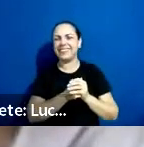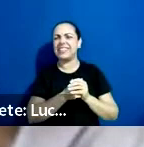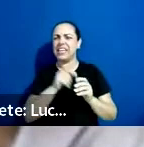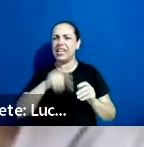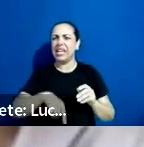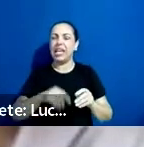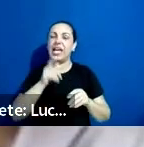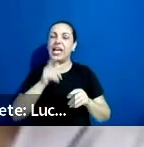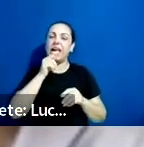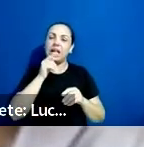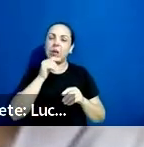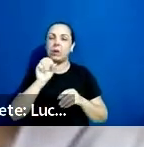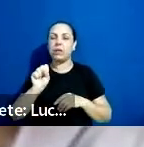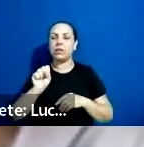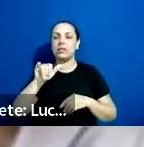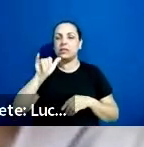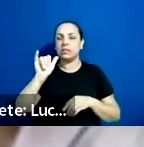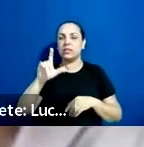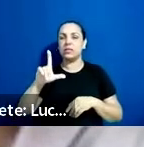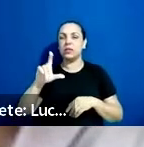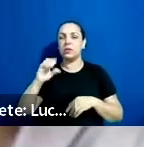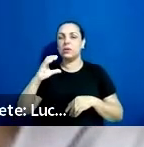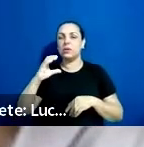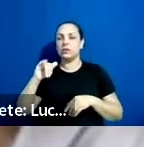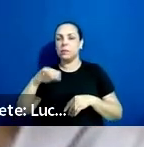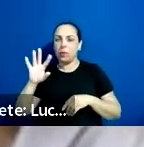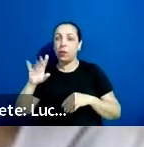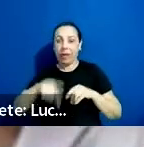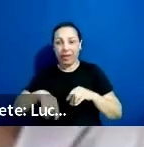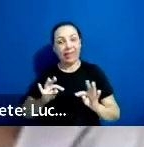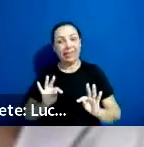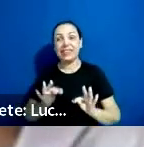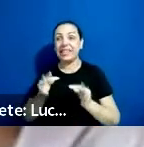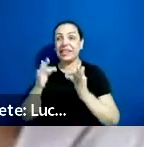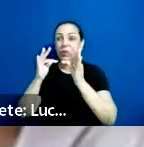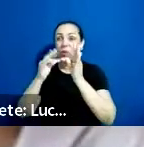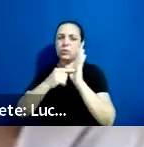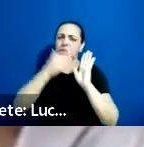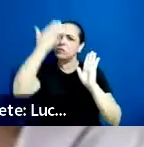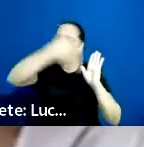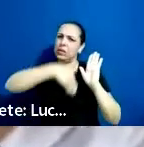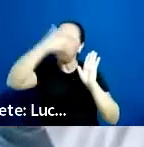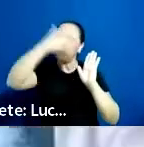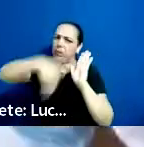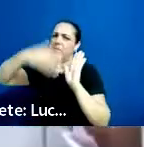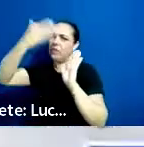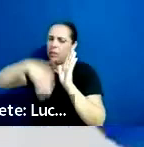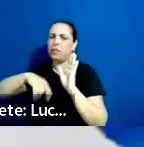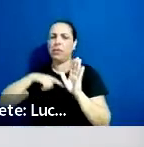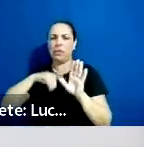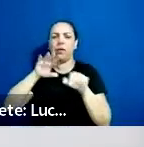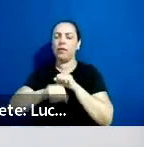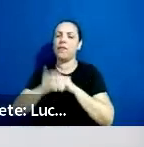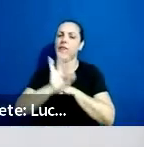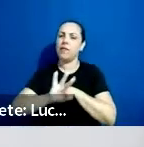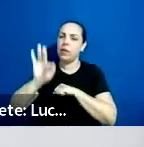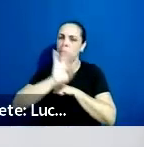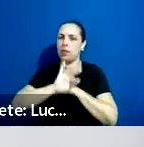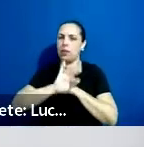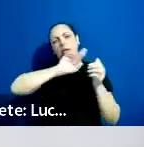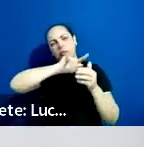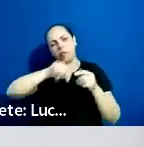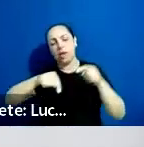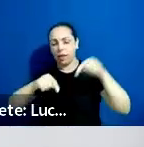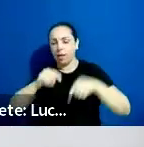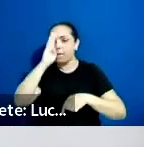reconhecida internacionalmente. Aqui temos grandes institutos que já comprovaram a eficácia do Silosimol, Brasil e